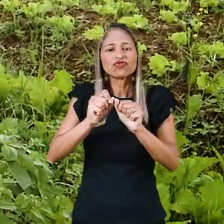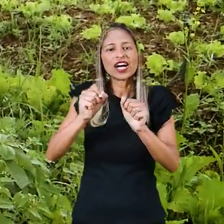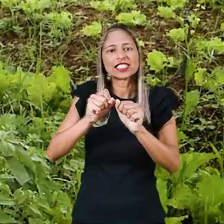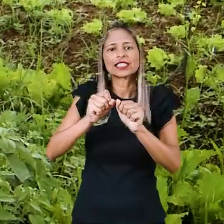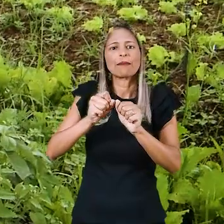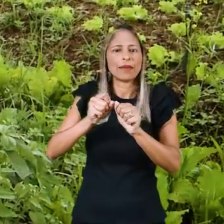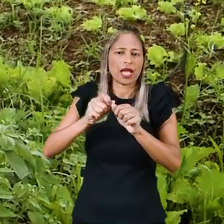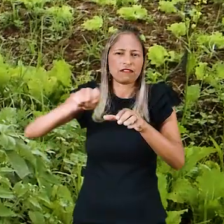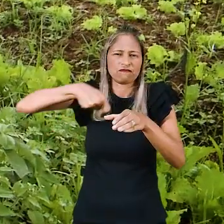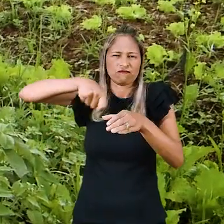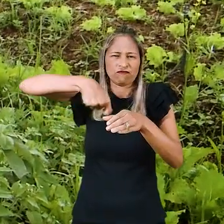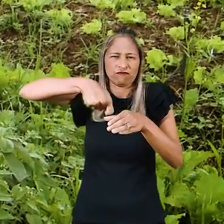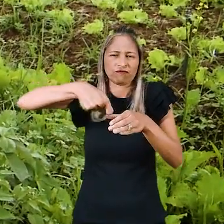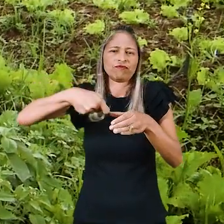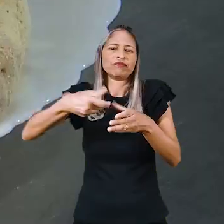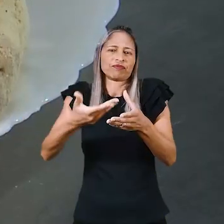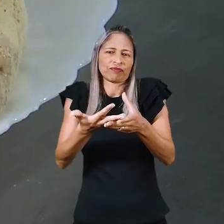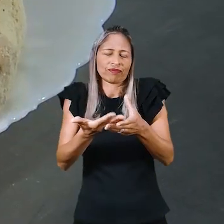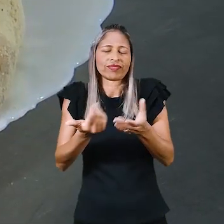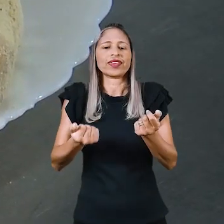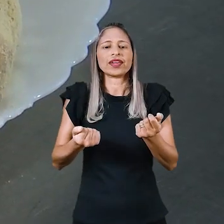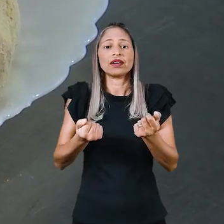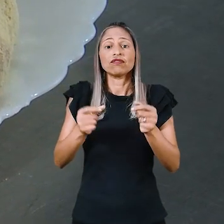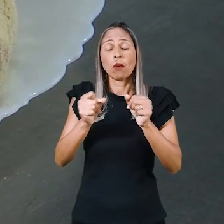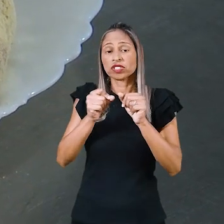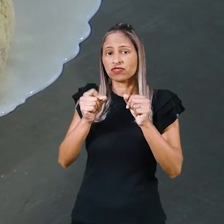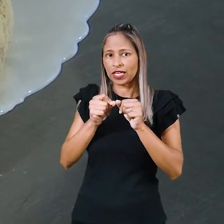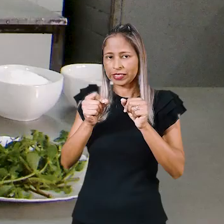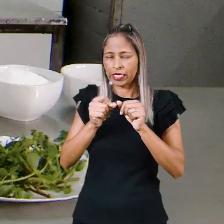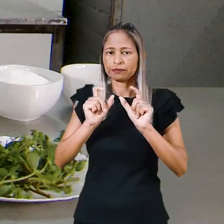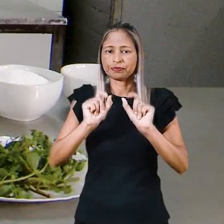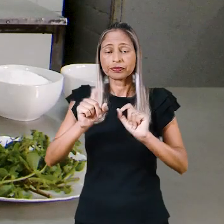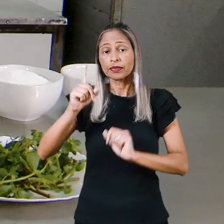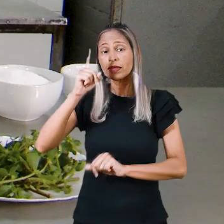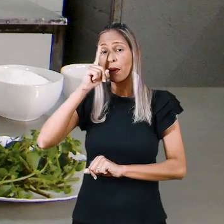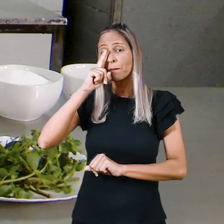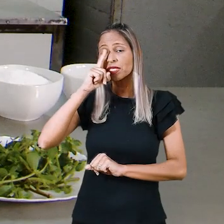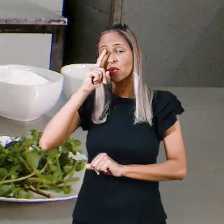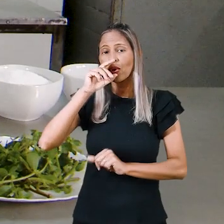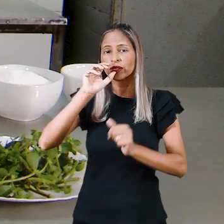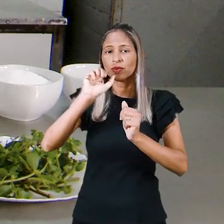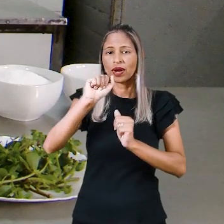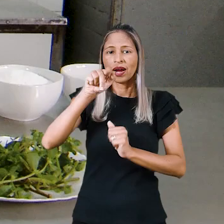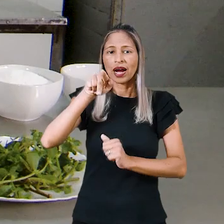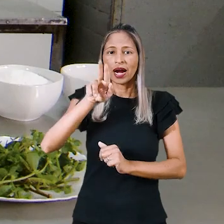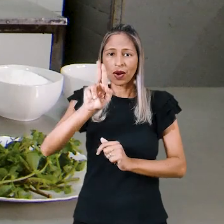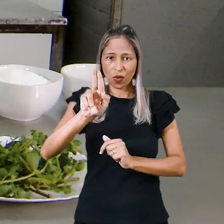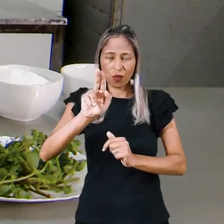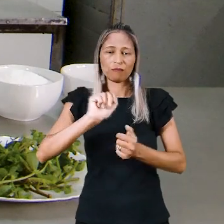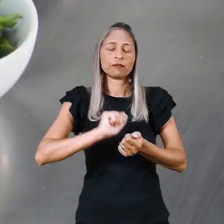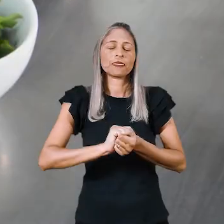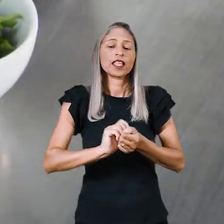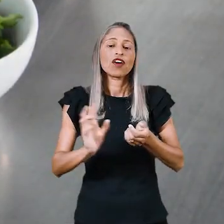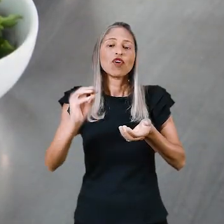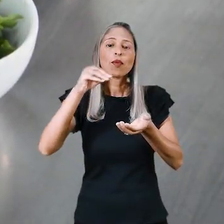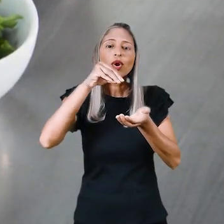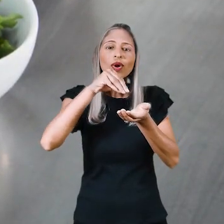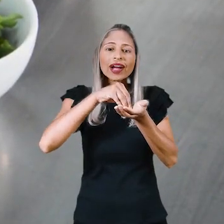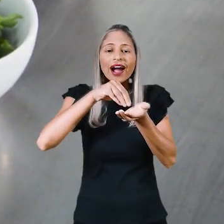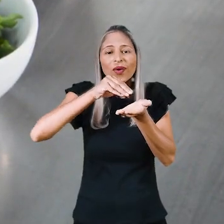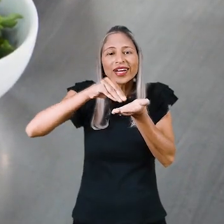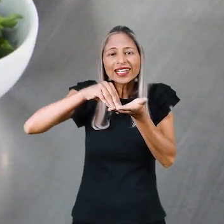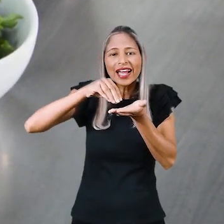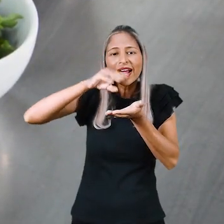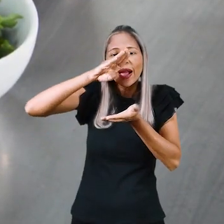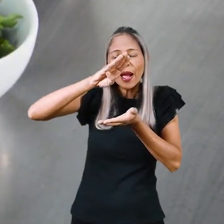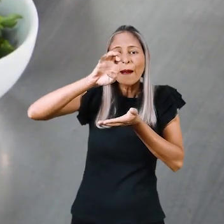pode fazer afogada também, é uma delícia. Vamos fazer uma quitanda, que é o biscoito de angu, e agregar uma